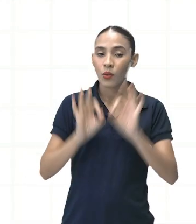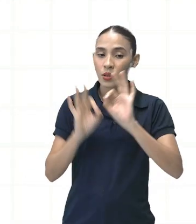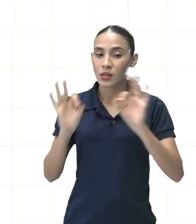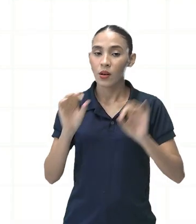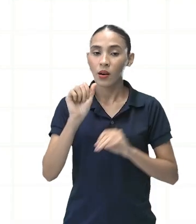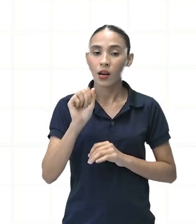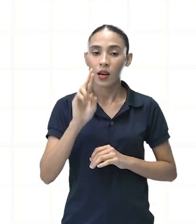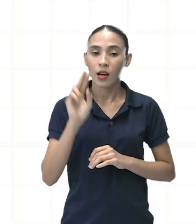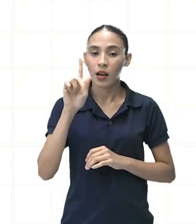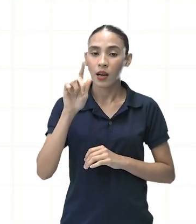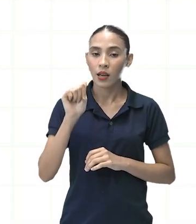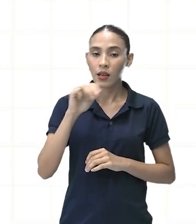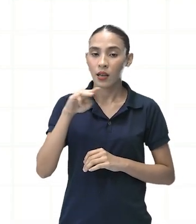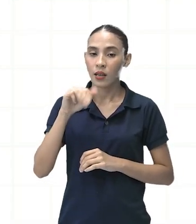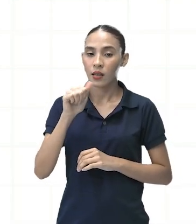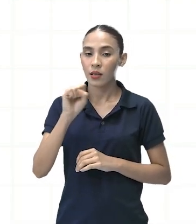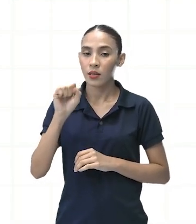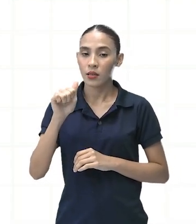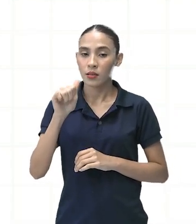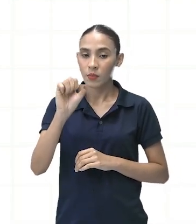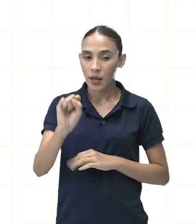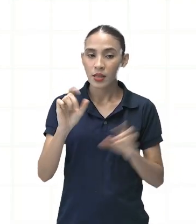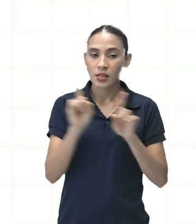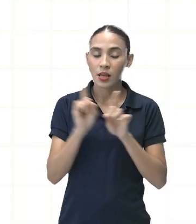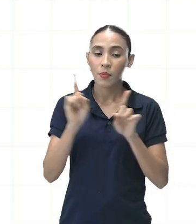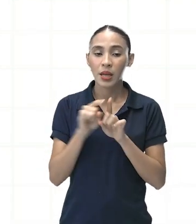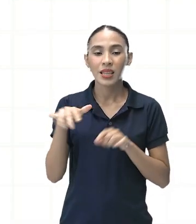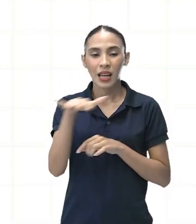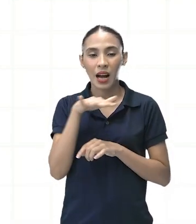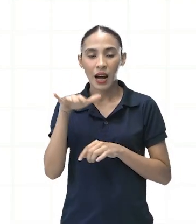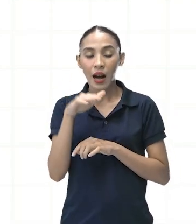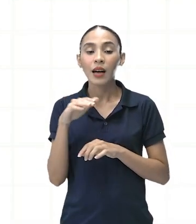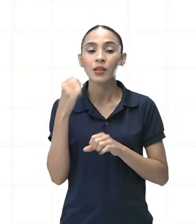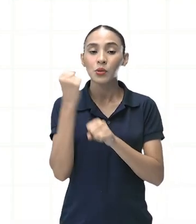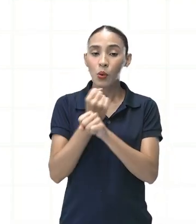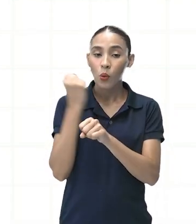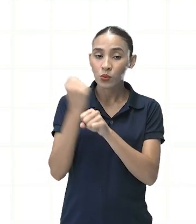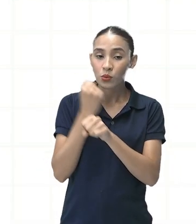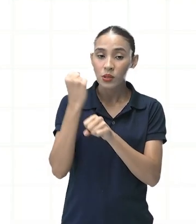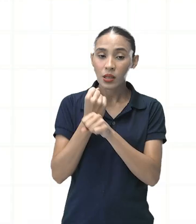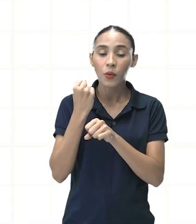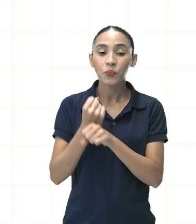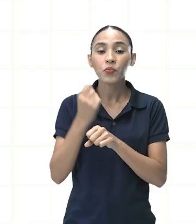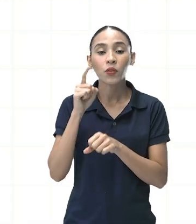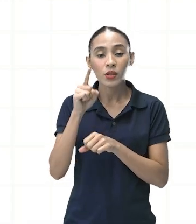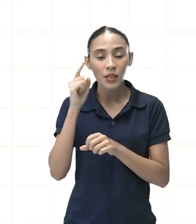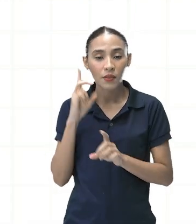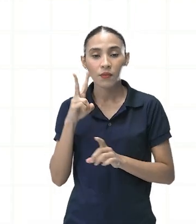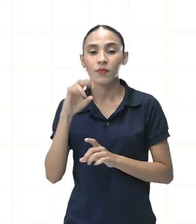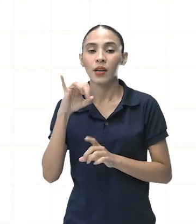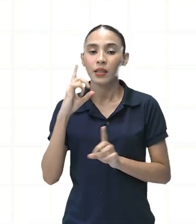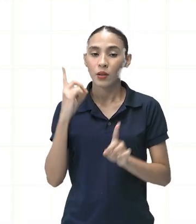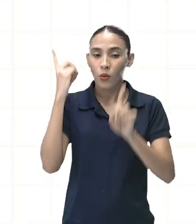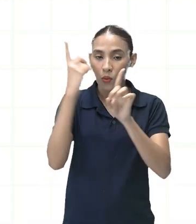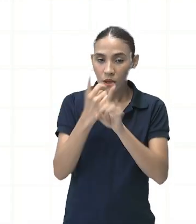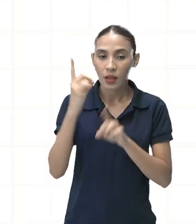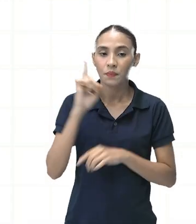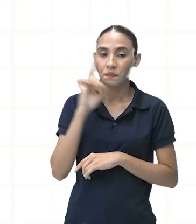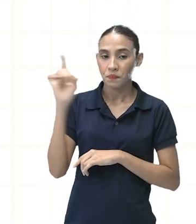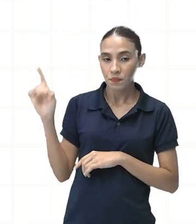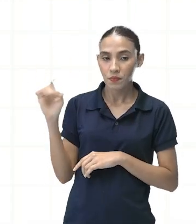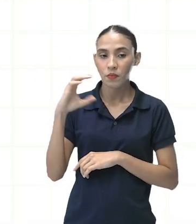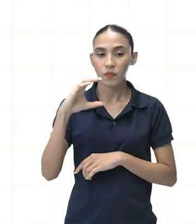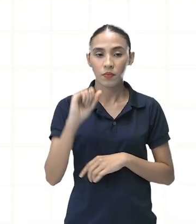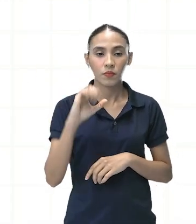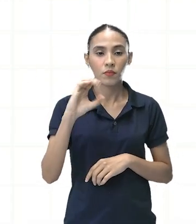utilizado na preparação de argamassas, ou seja, na construção civil, nós encontramos o emprego desse tipo de base,